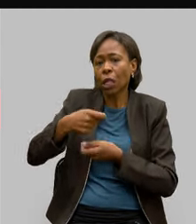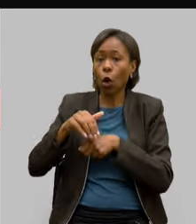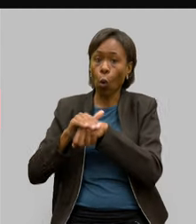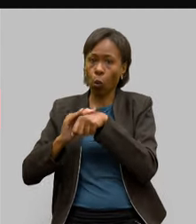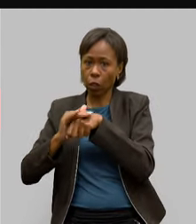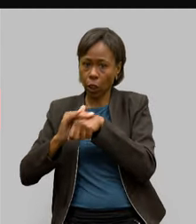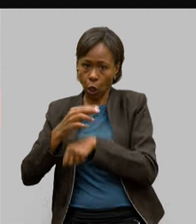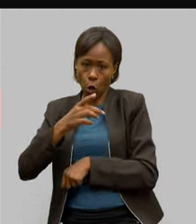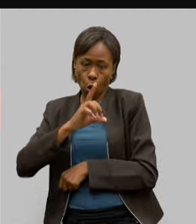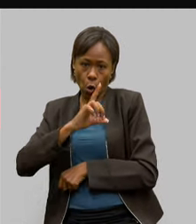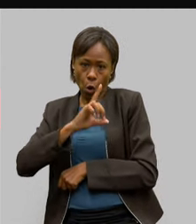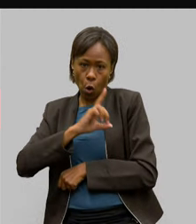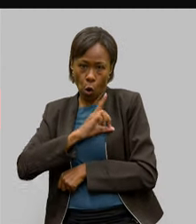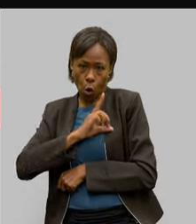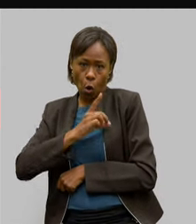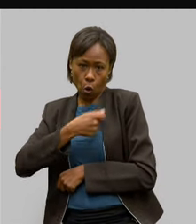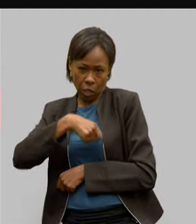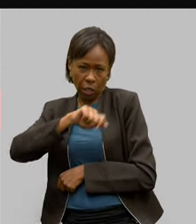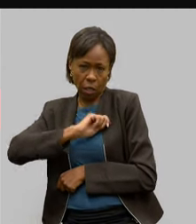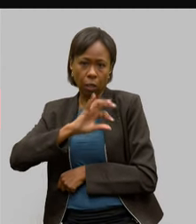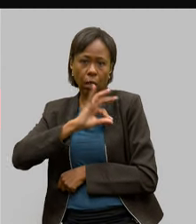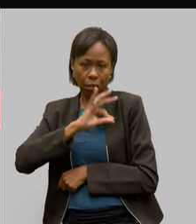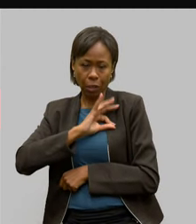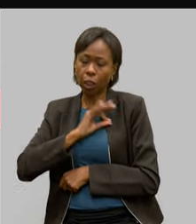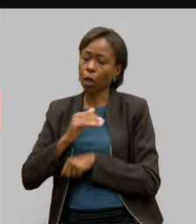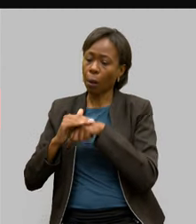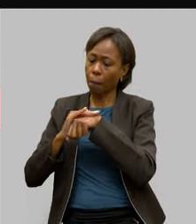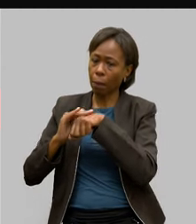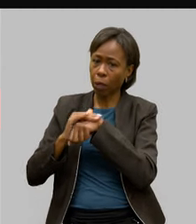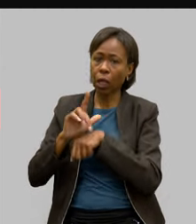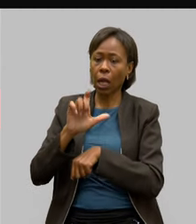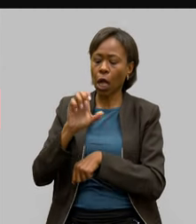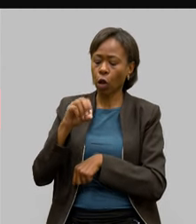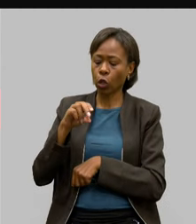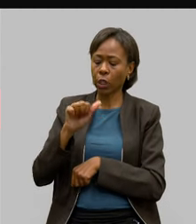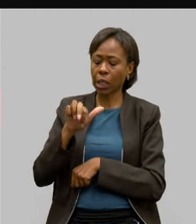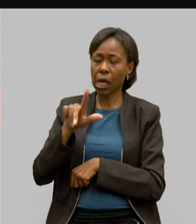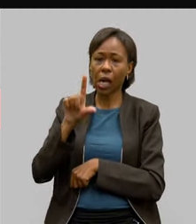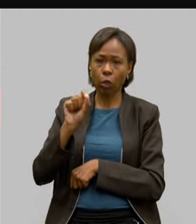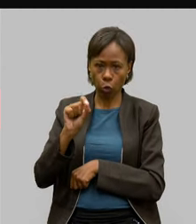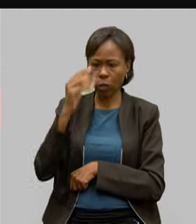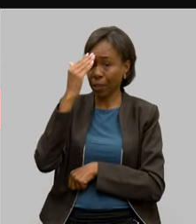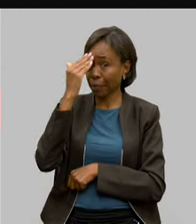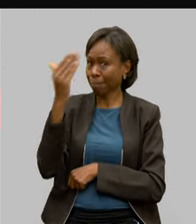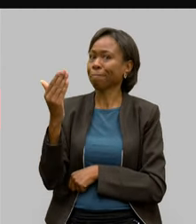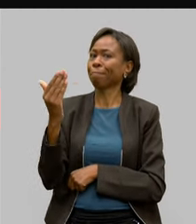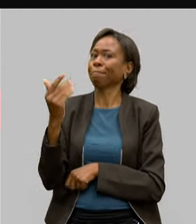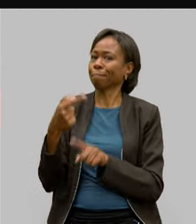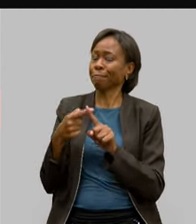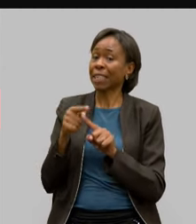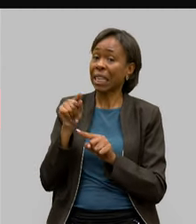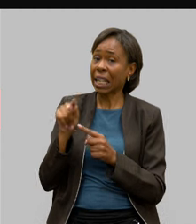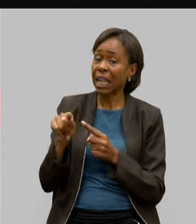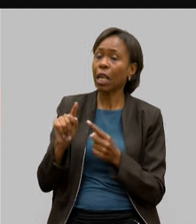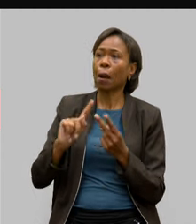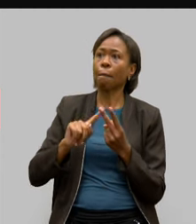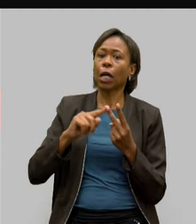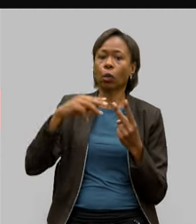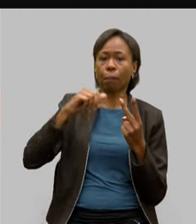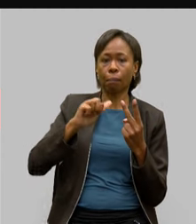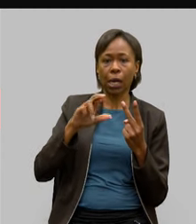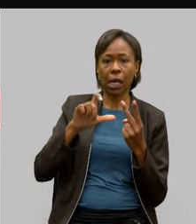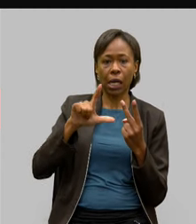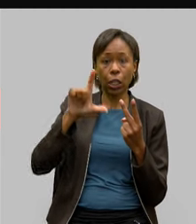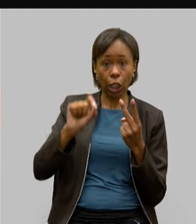aqui Regional a quem eu agradeço até hoje Dr Leonardo Pio justamente ele e o Dr Marcelo salgado que é